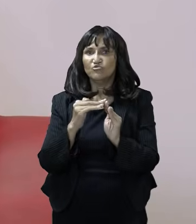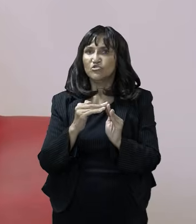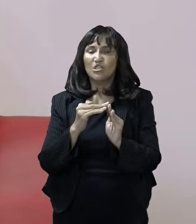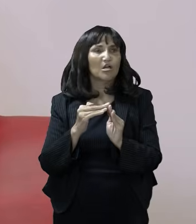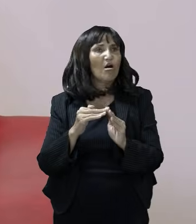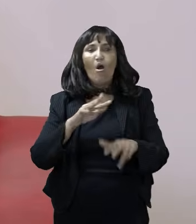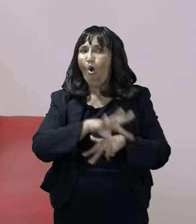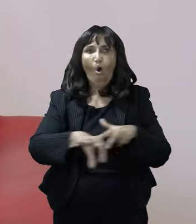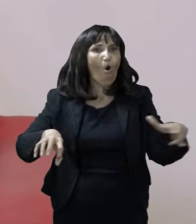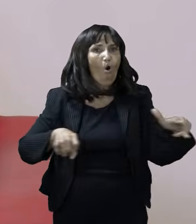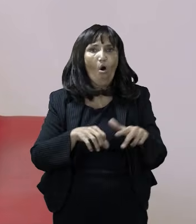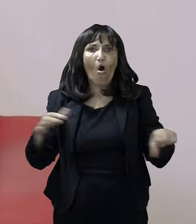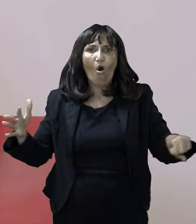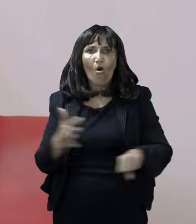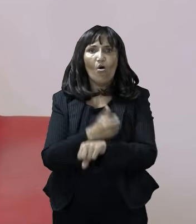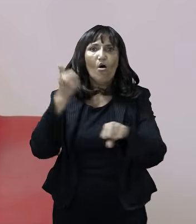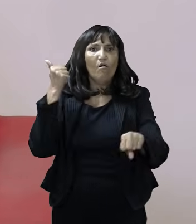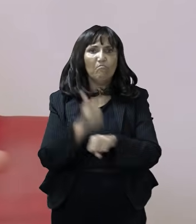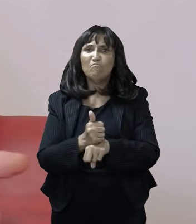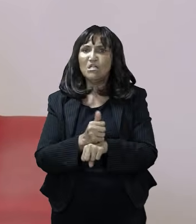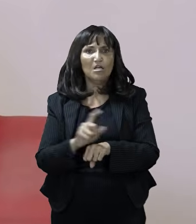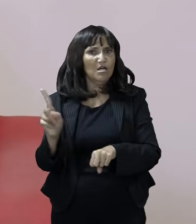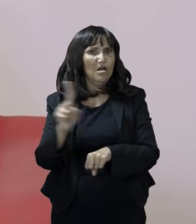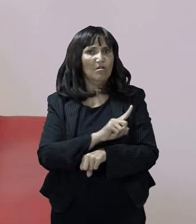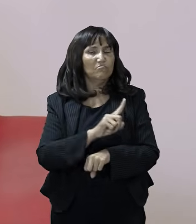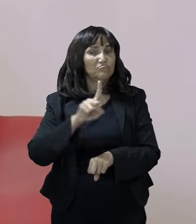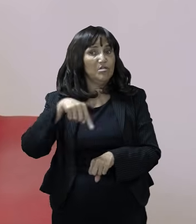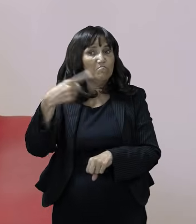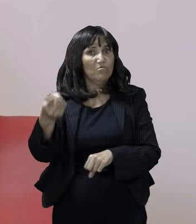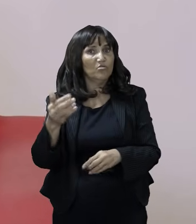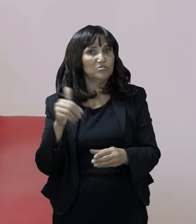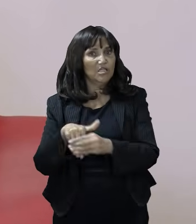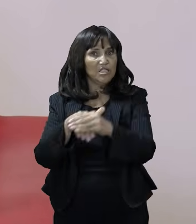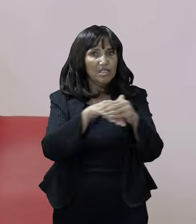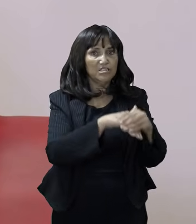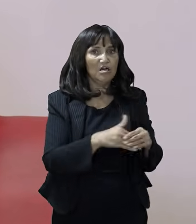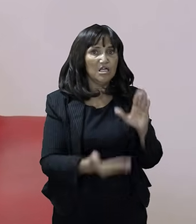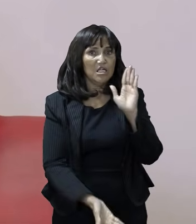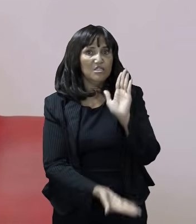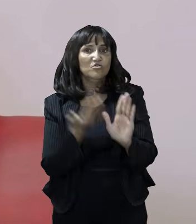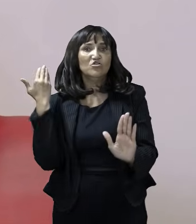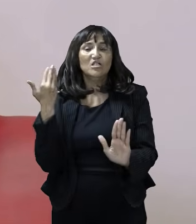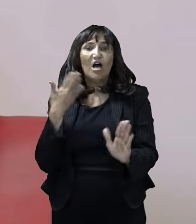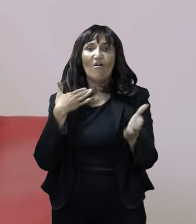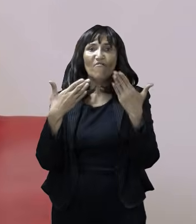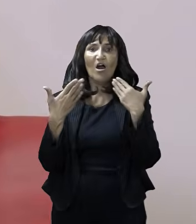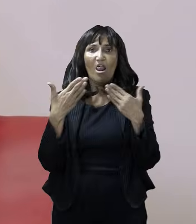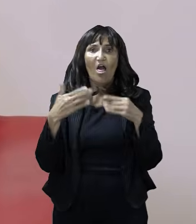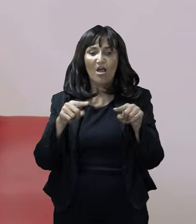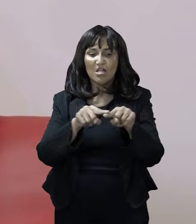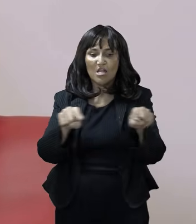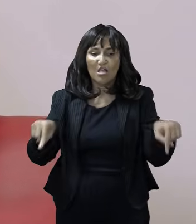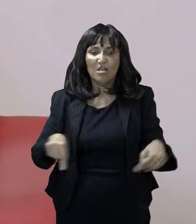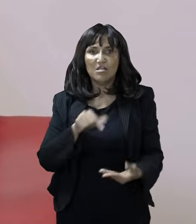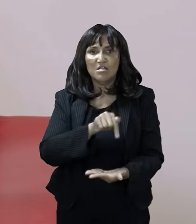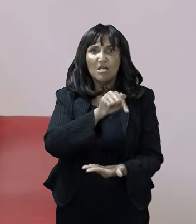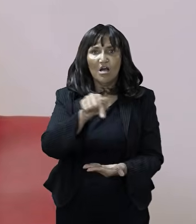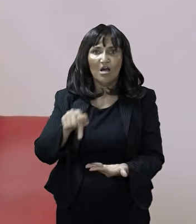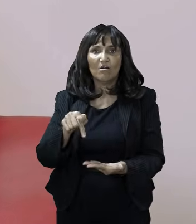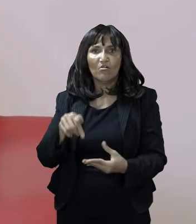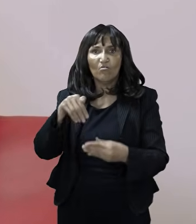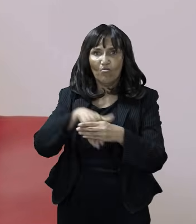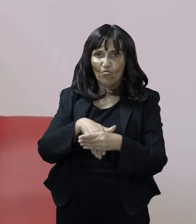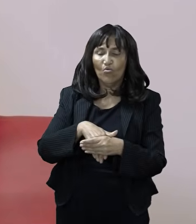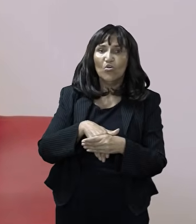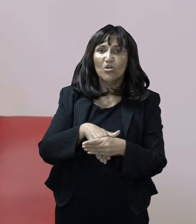golpe. Não vale não aceitar, depois que ganha a eleição, querer derrubar. Não vale dizer que a urna, se eu ganho a urna, ela